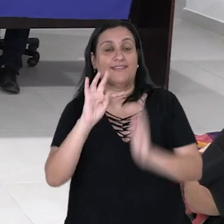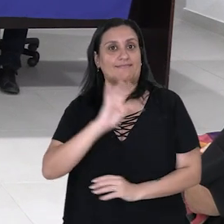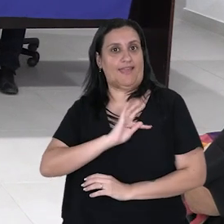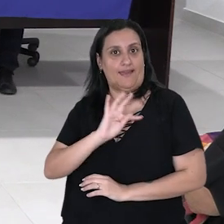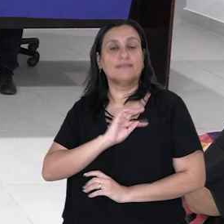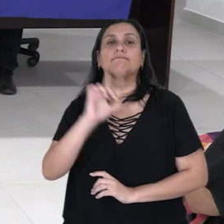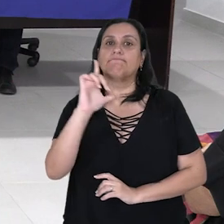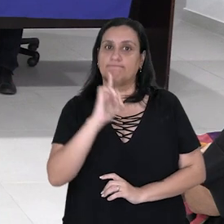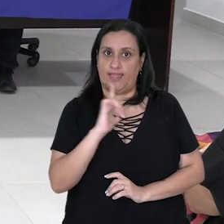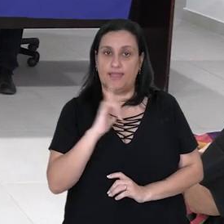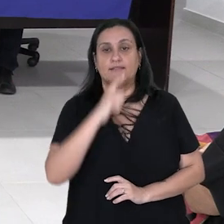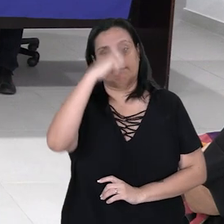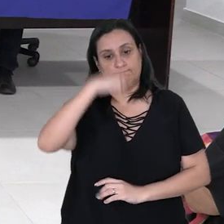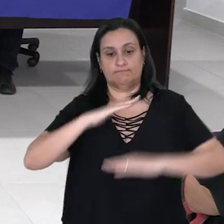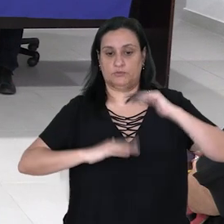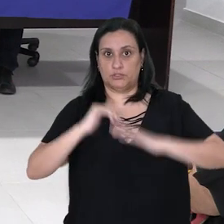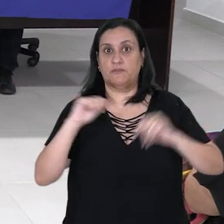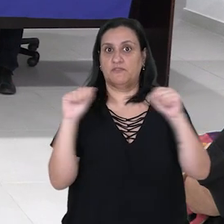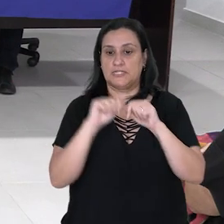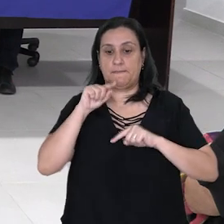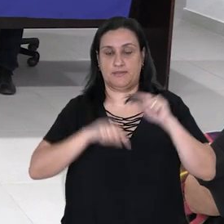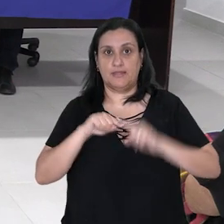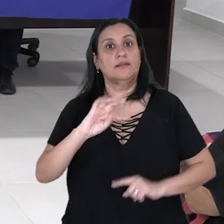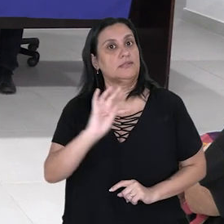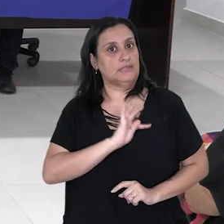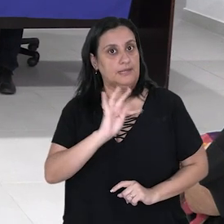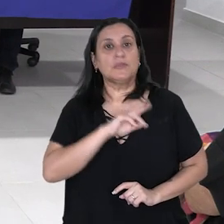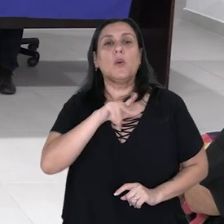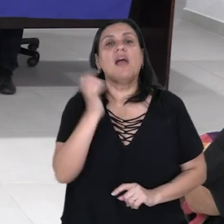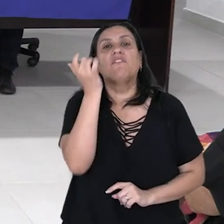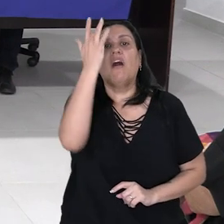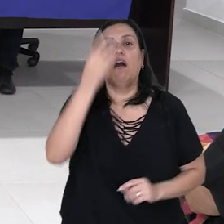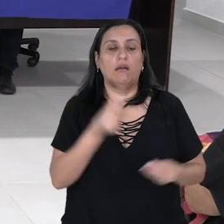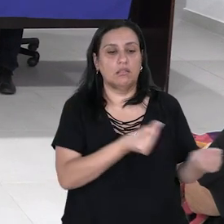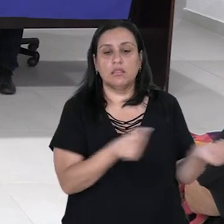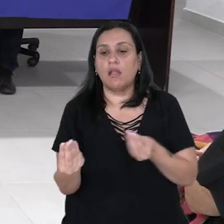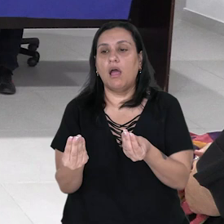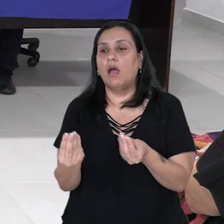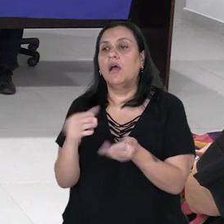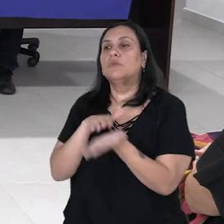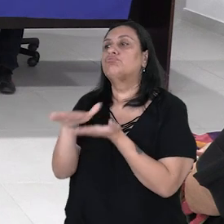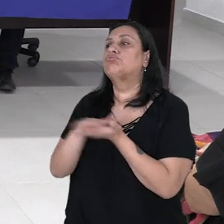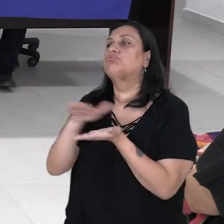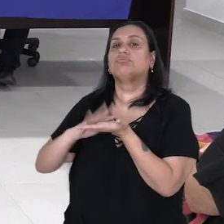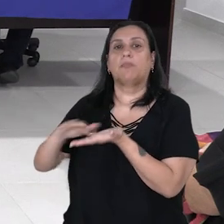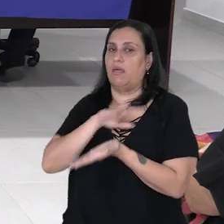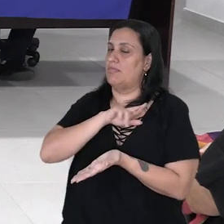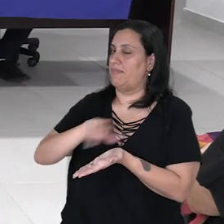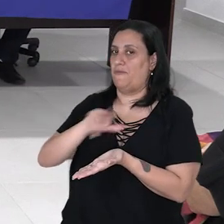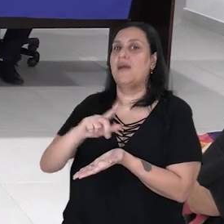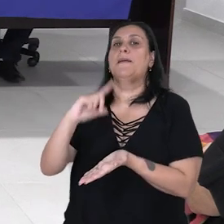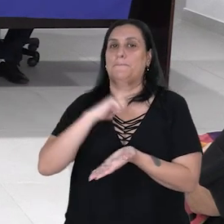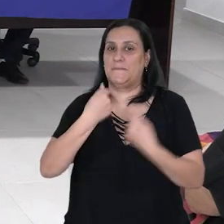referenciais técnicos para produzir um material, né? Então, não é simplesmente faz o livro, coloca na impressora, como a gente imagina, né?